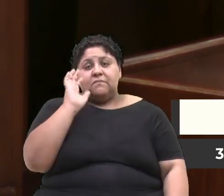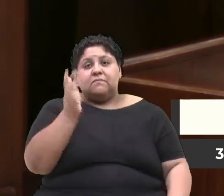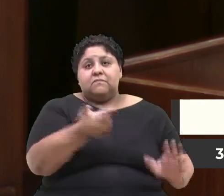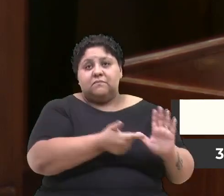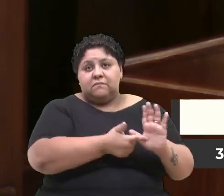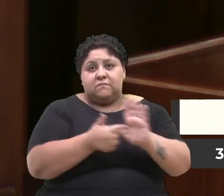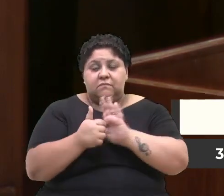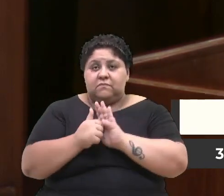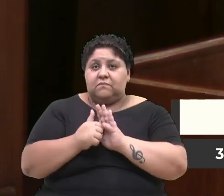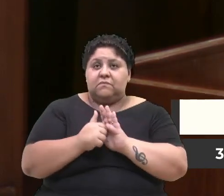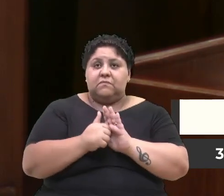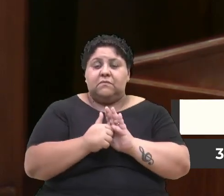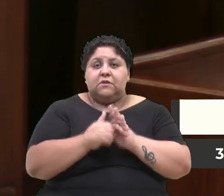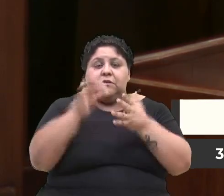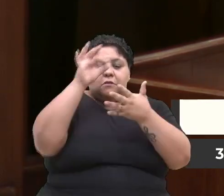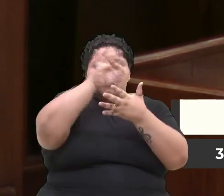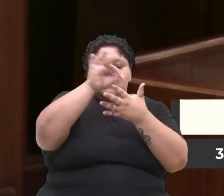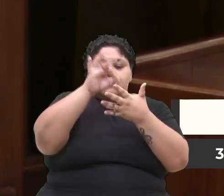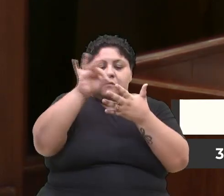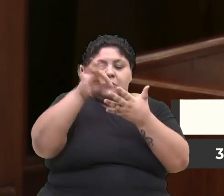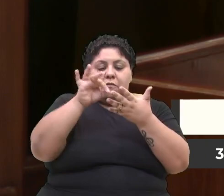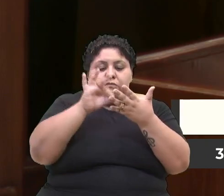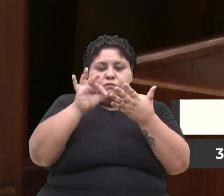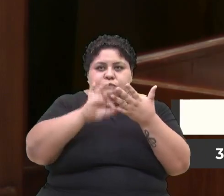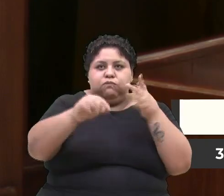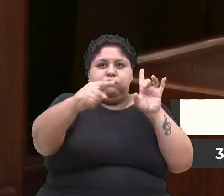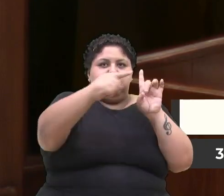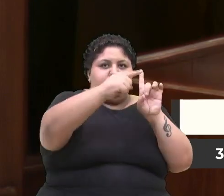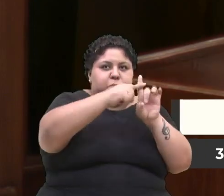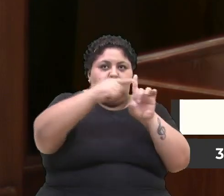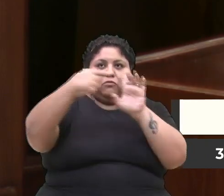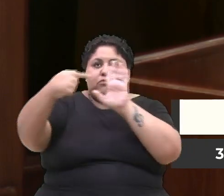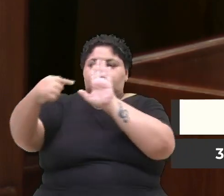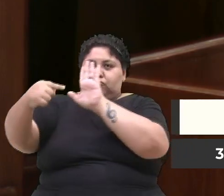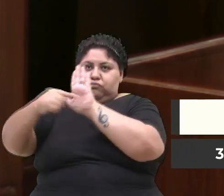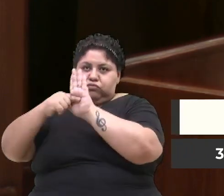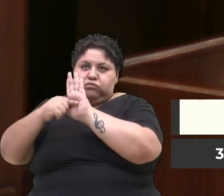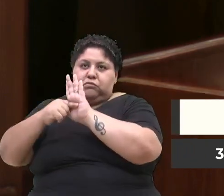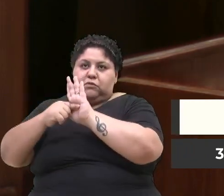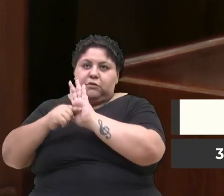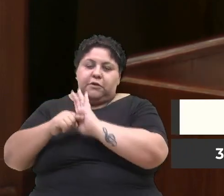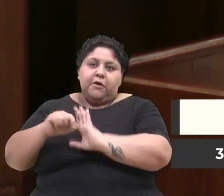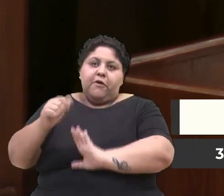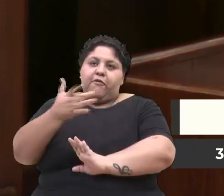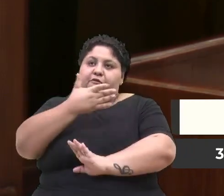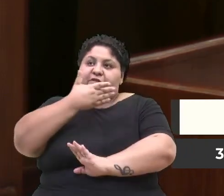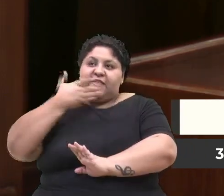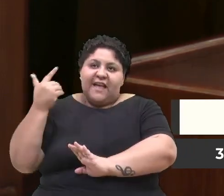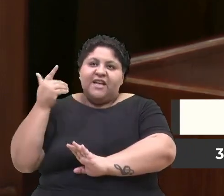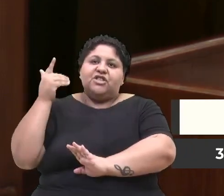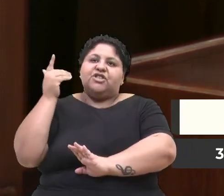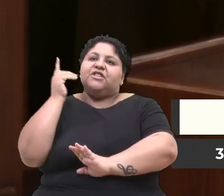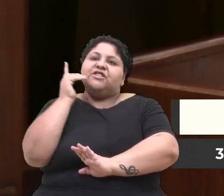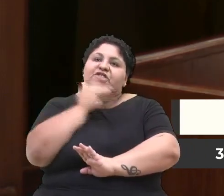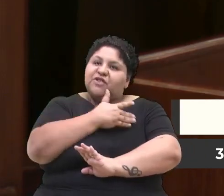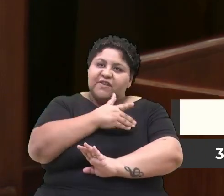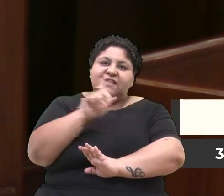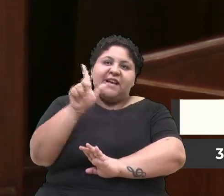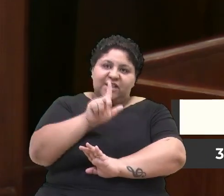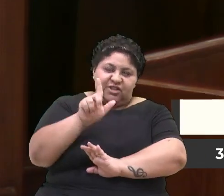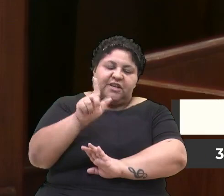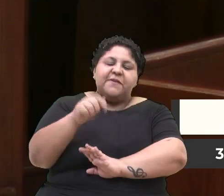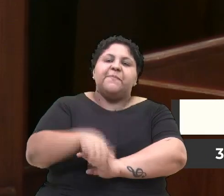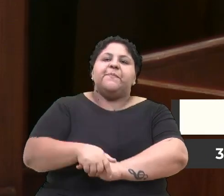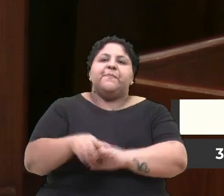pontos positivos e negativos desse método, as vantagens e desvantagens, e já anuncio que